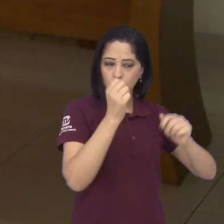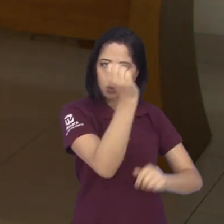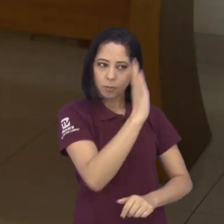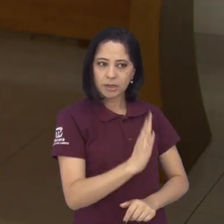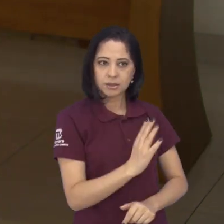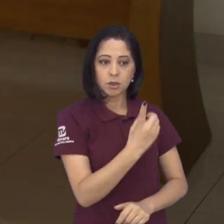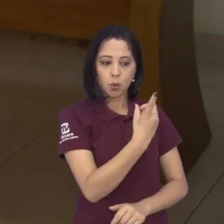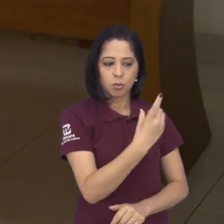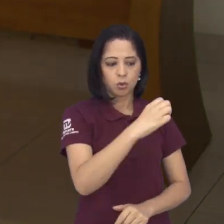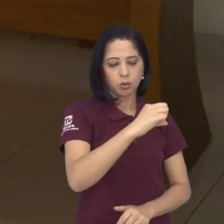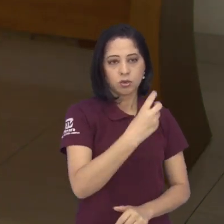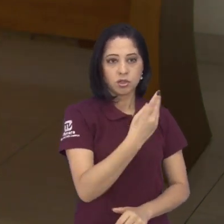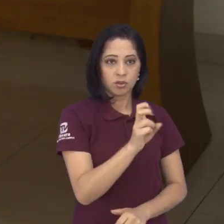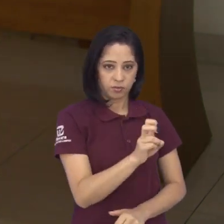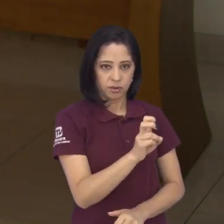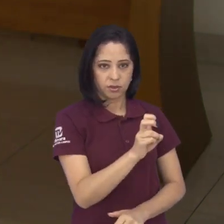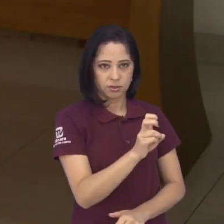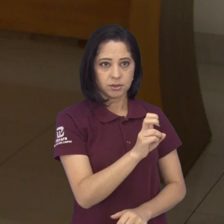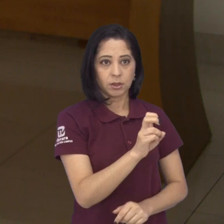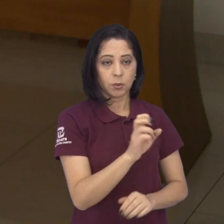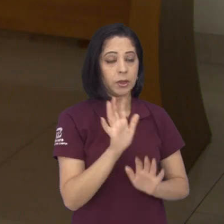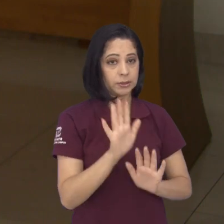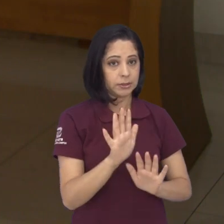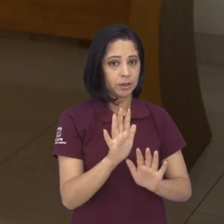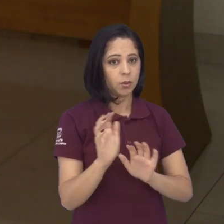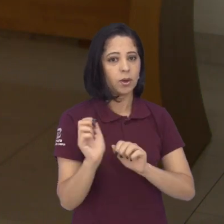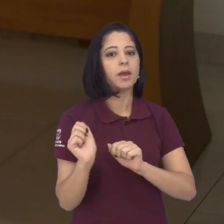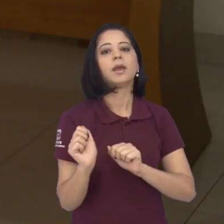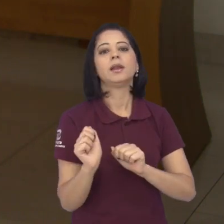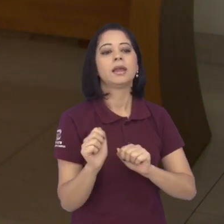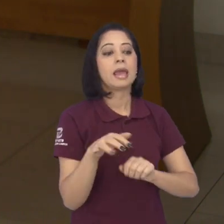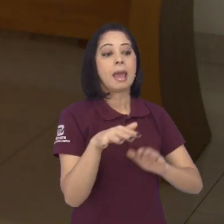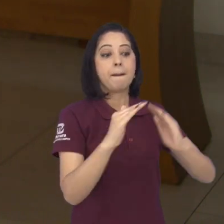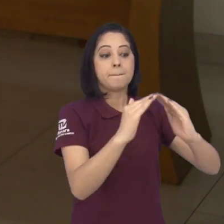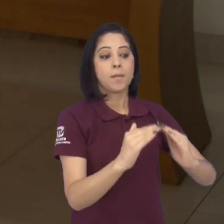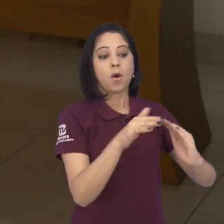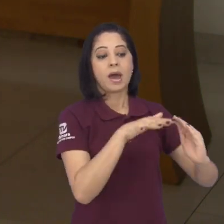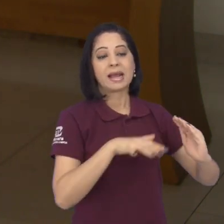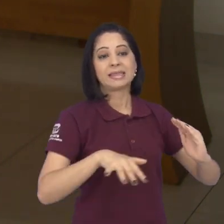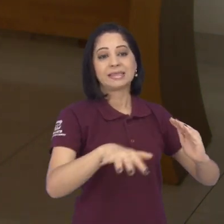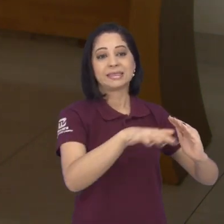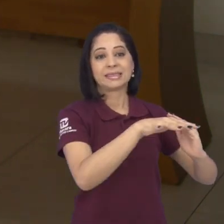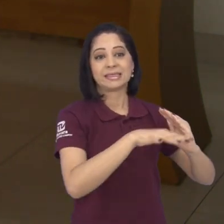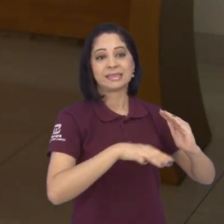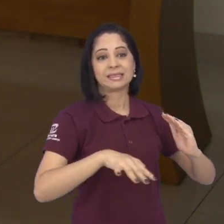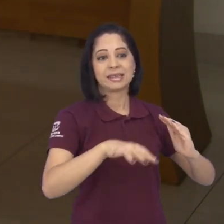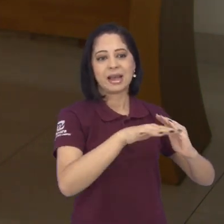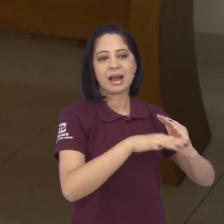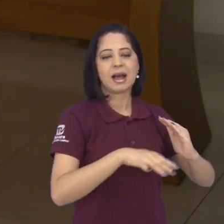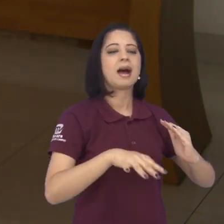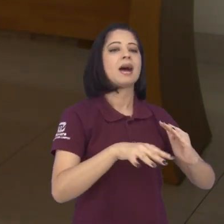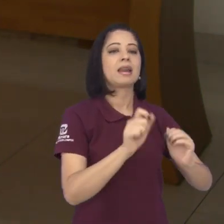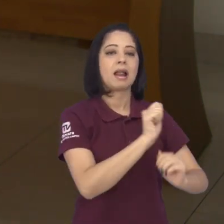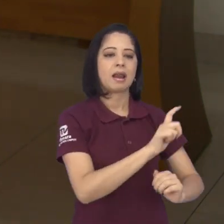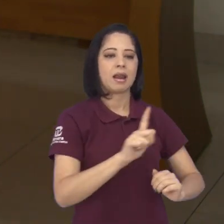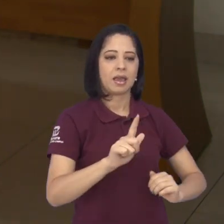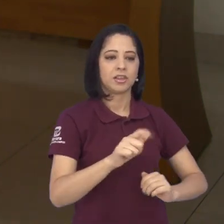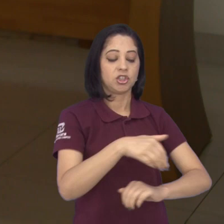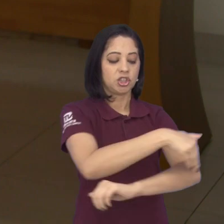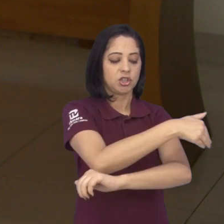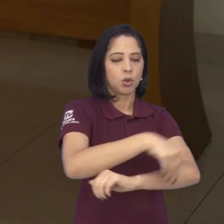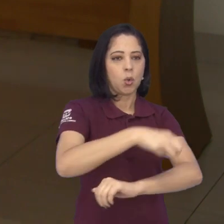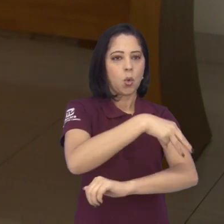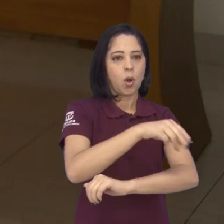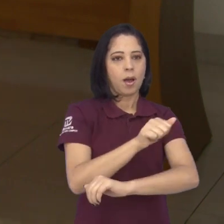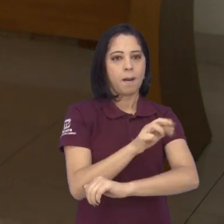filhos, vieram para cá, chegaram aqui em 1925. Eles vieram para a região